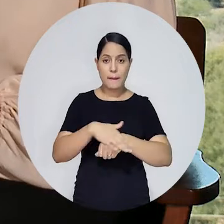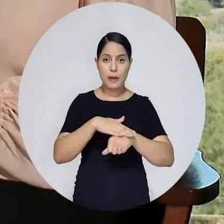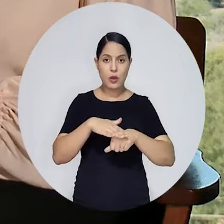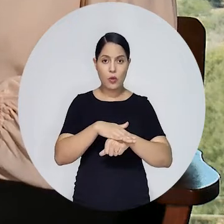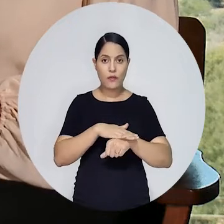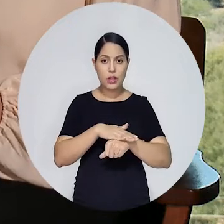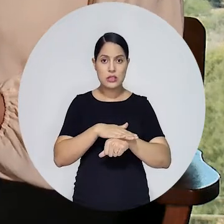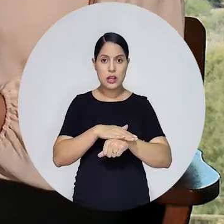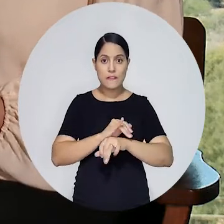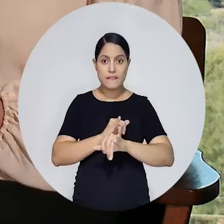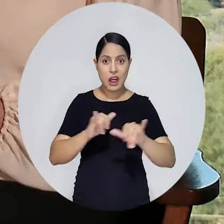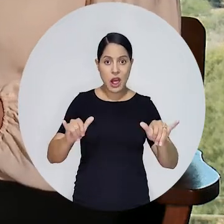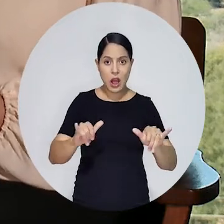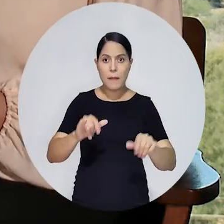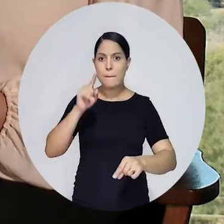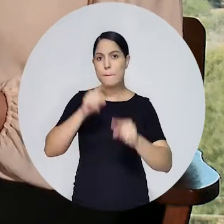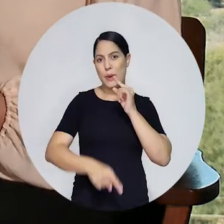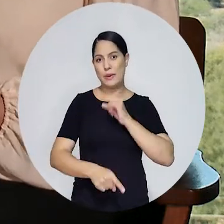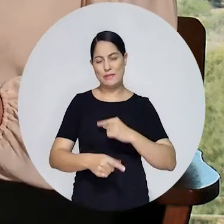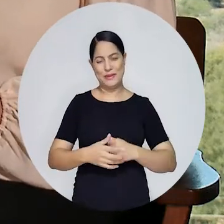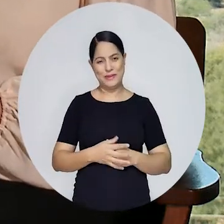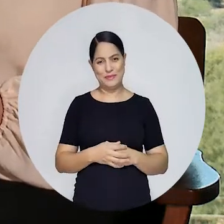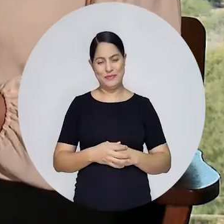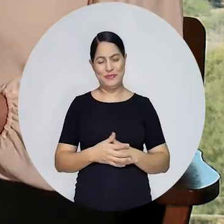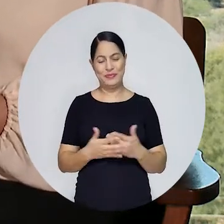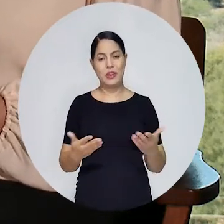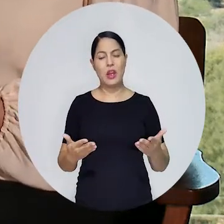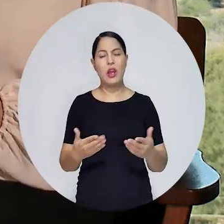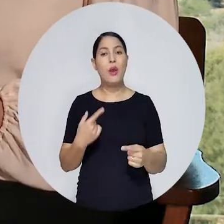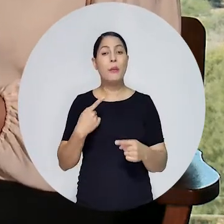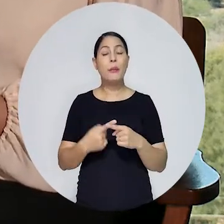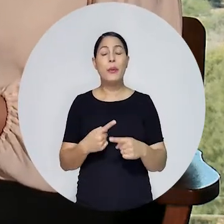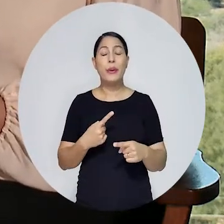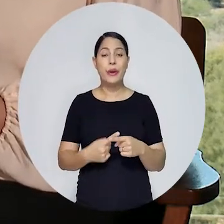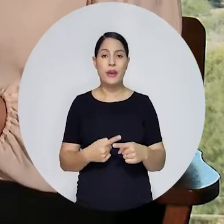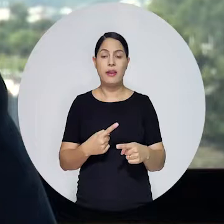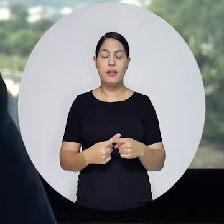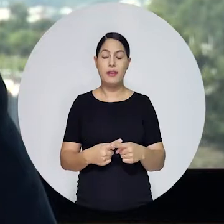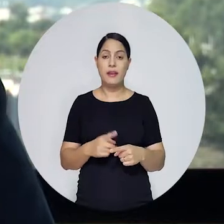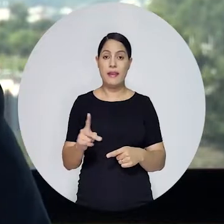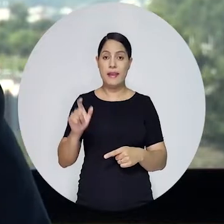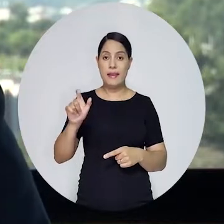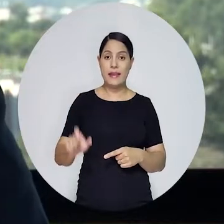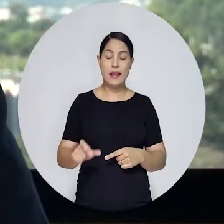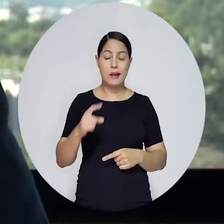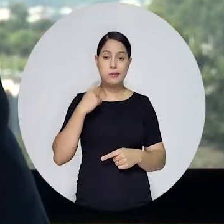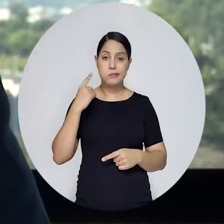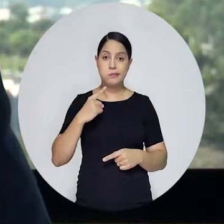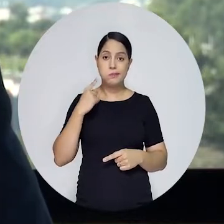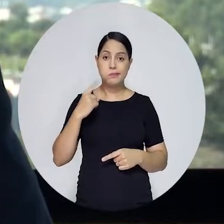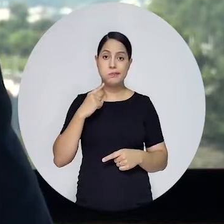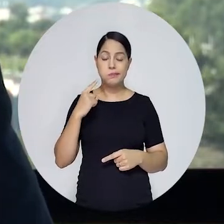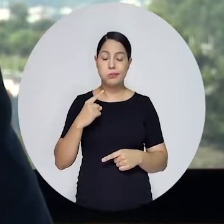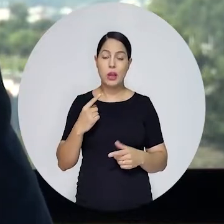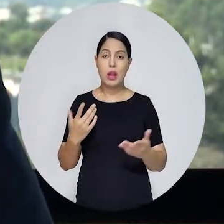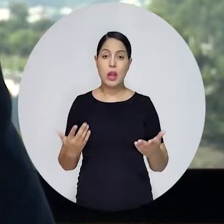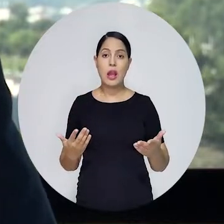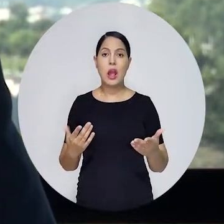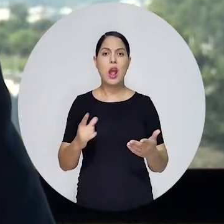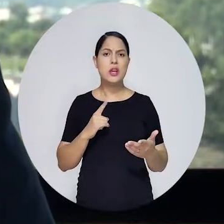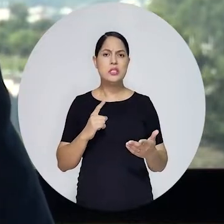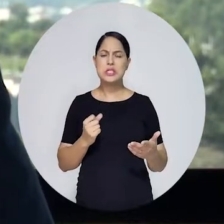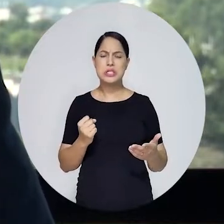proibidas de serem reveladas a qualquer pretexto que seja. De modo que até o advogado